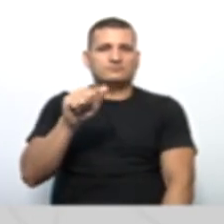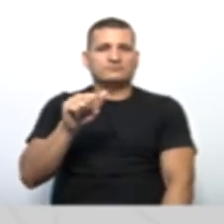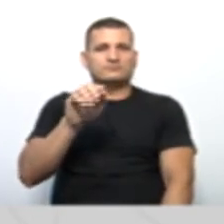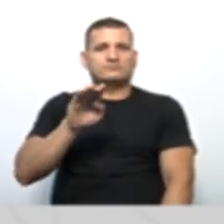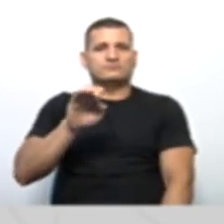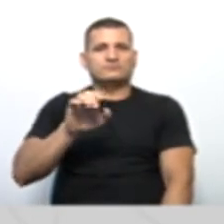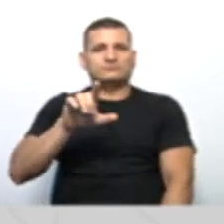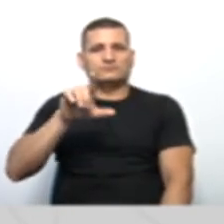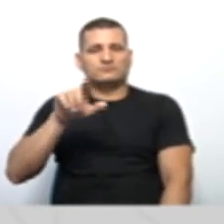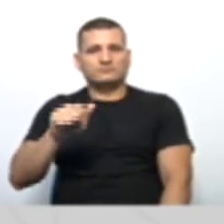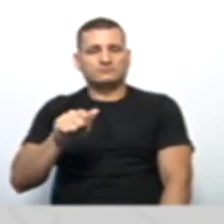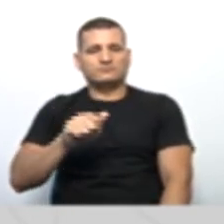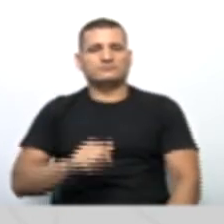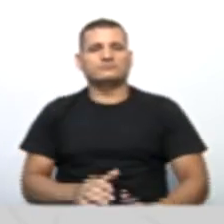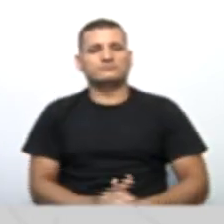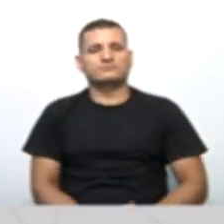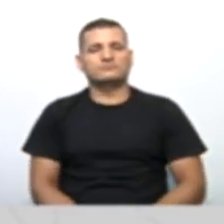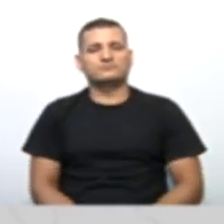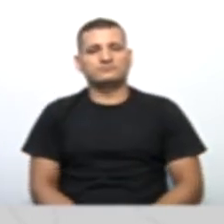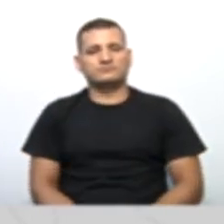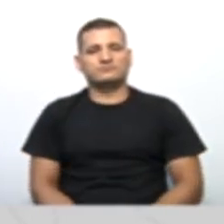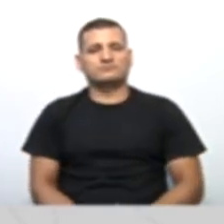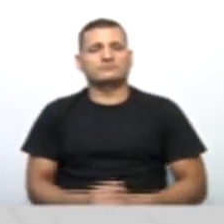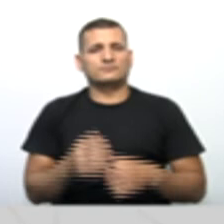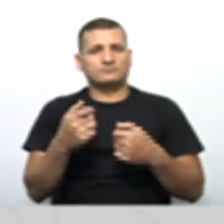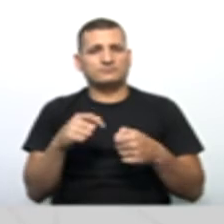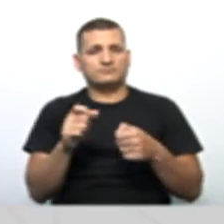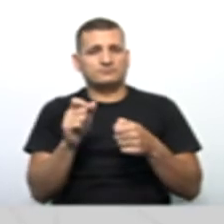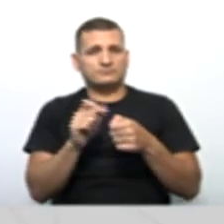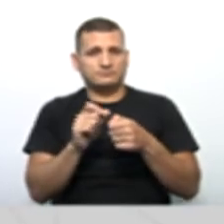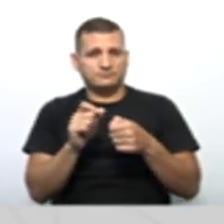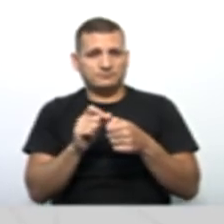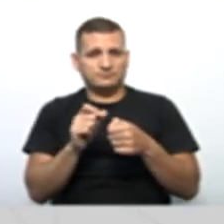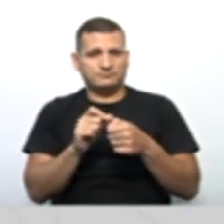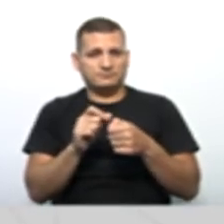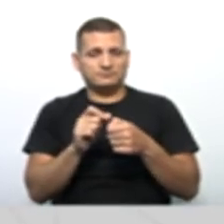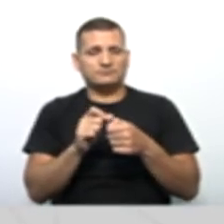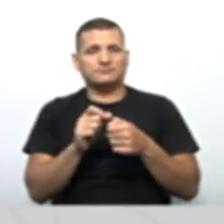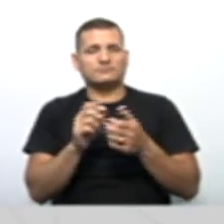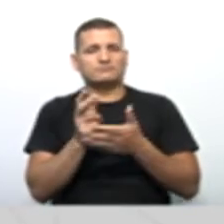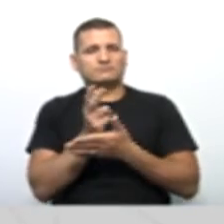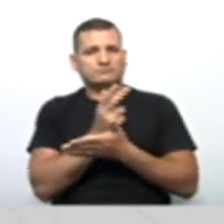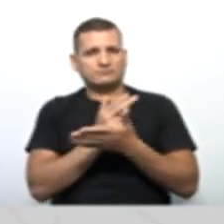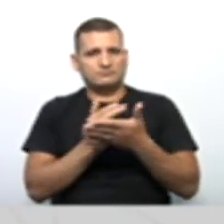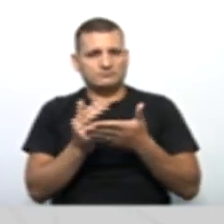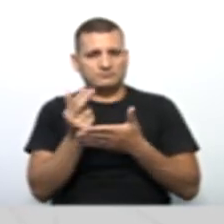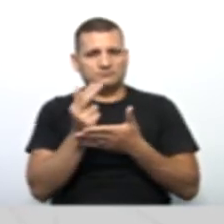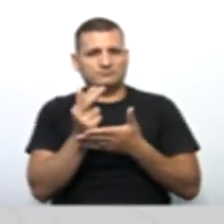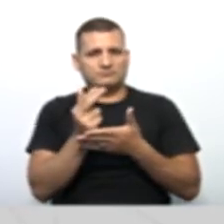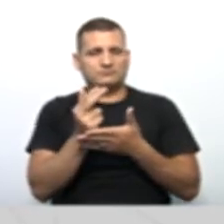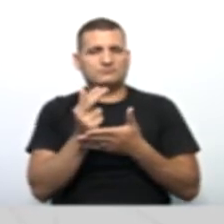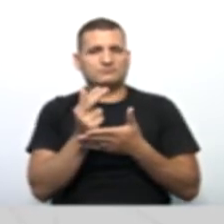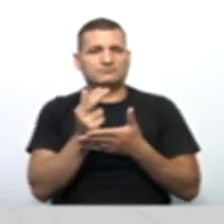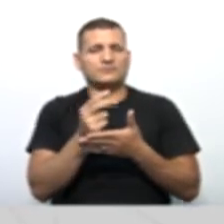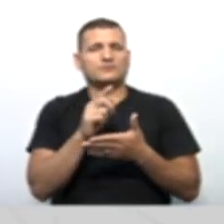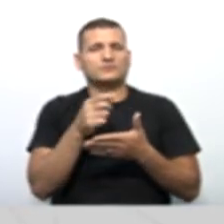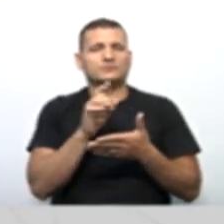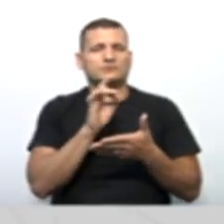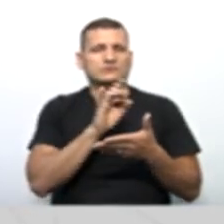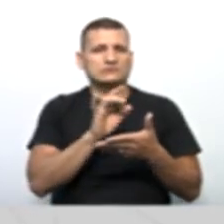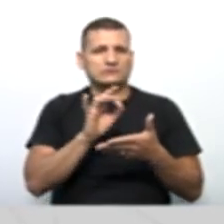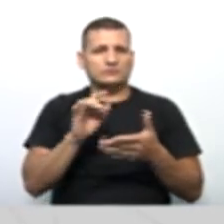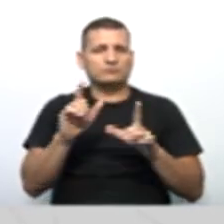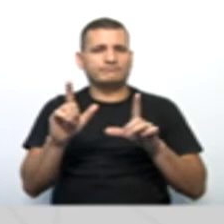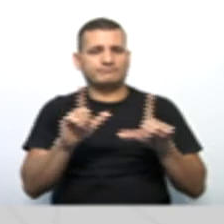em antes de tudo é necessário fazer um esboço para definir as páginas e o que cada uma delas irá exibir